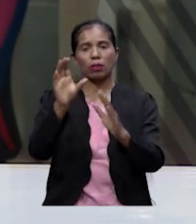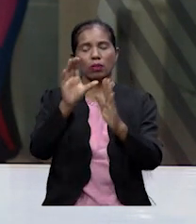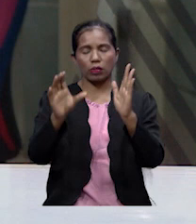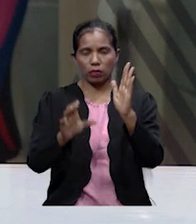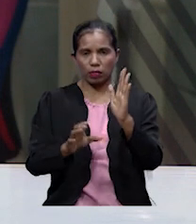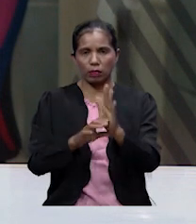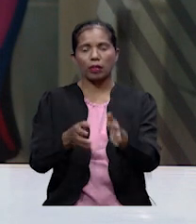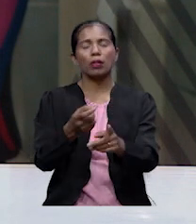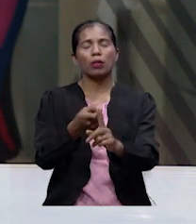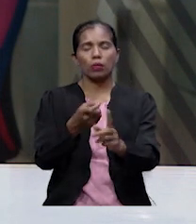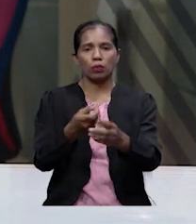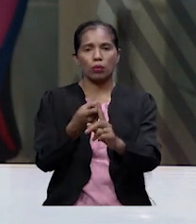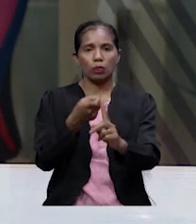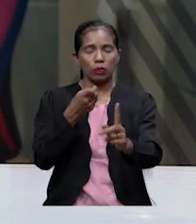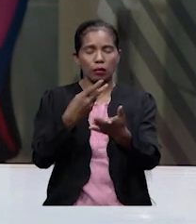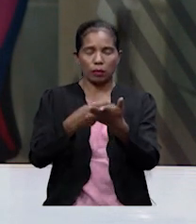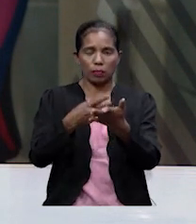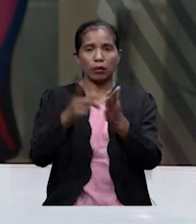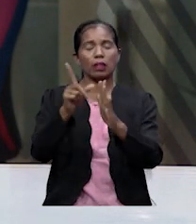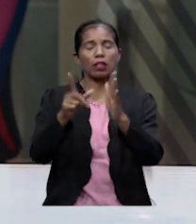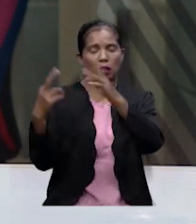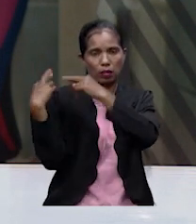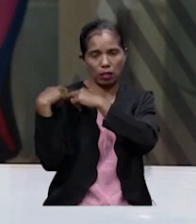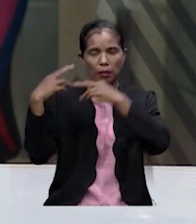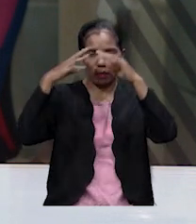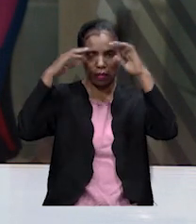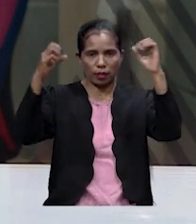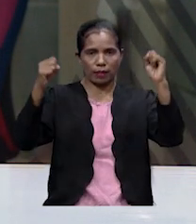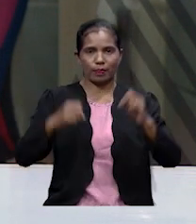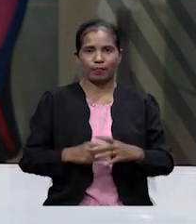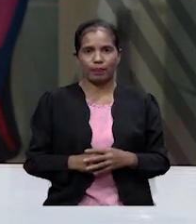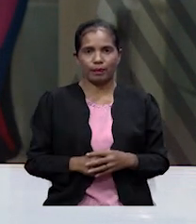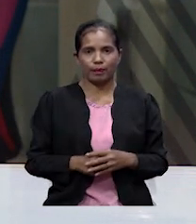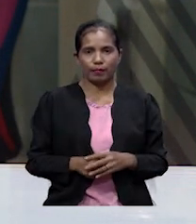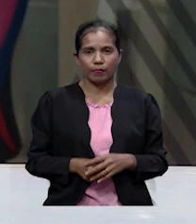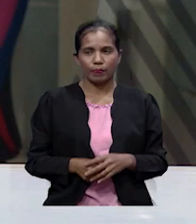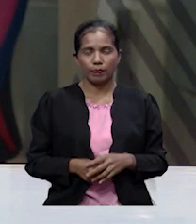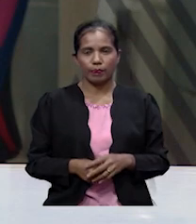constitucionalidade russo proposta lei responsabilidade presidente Nian.